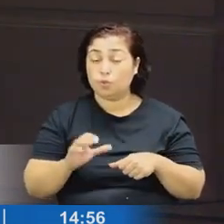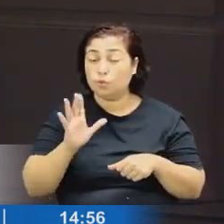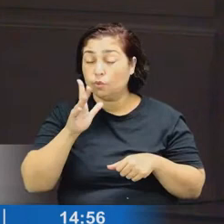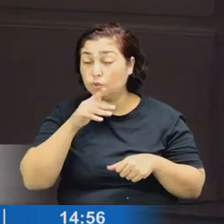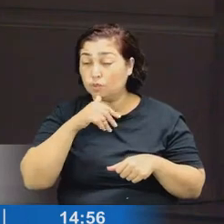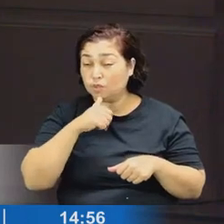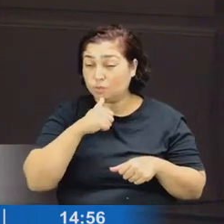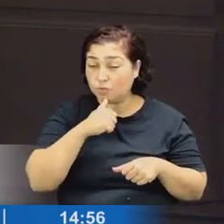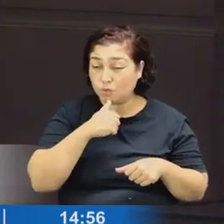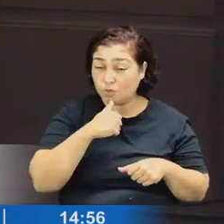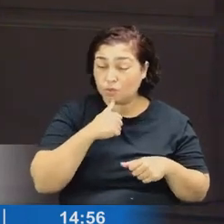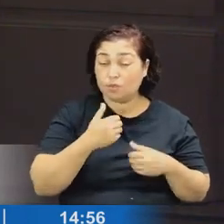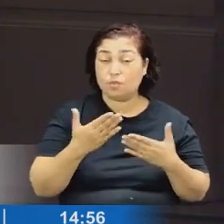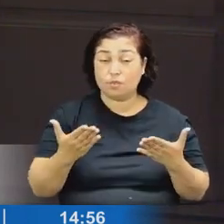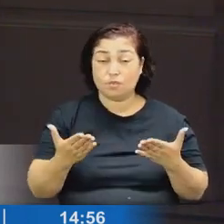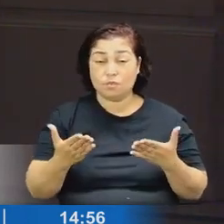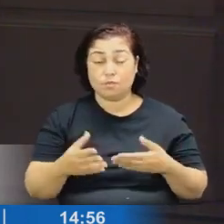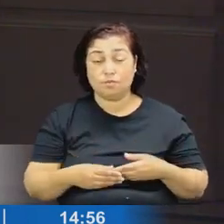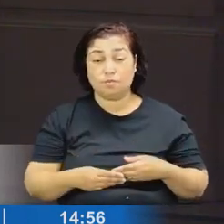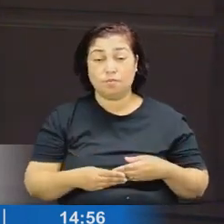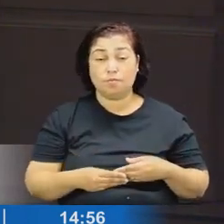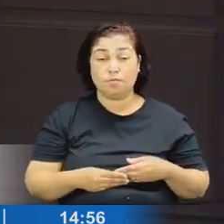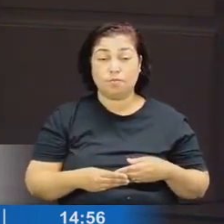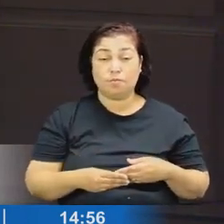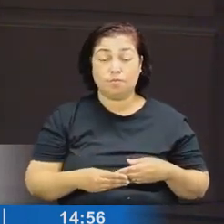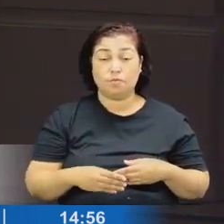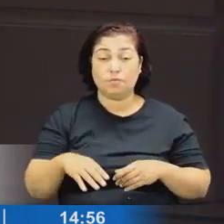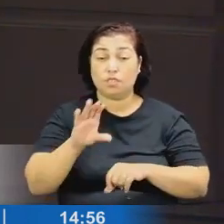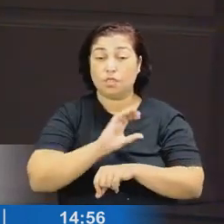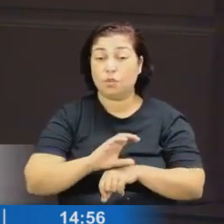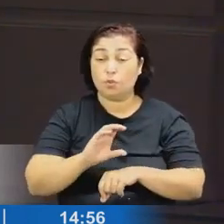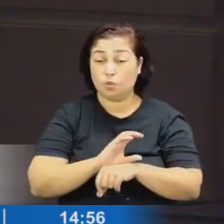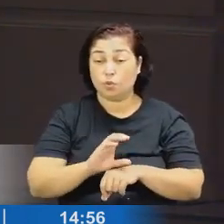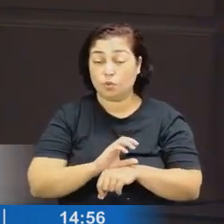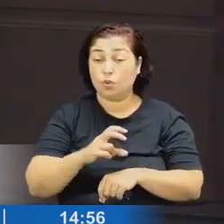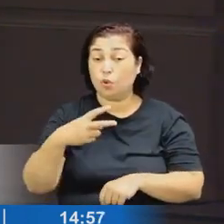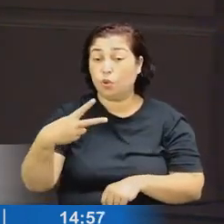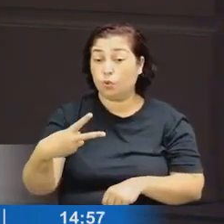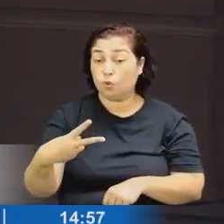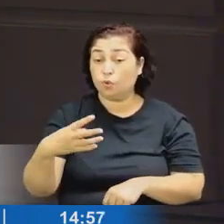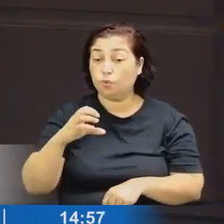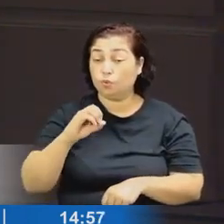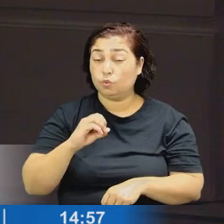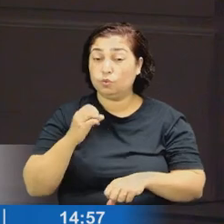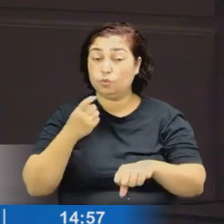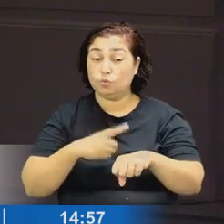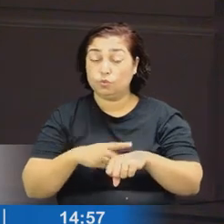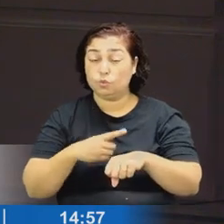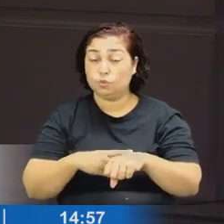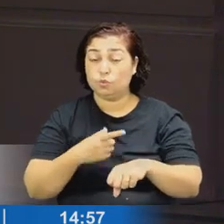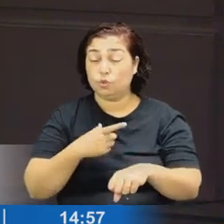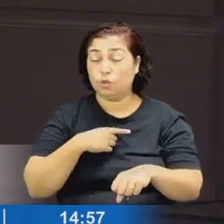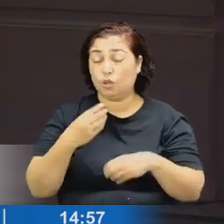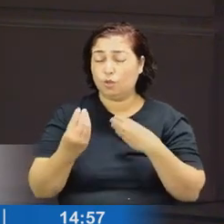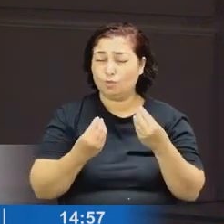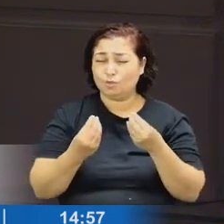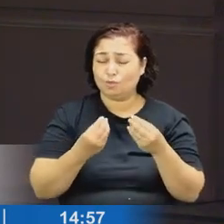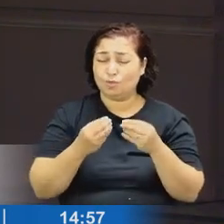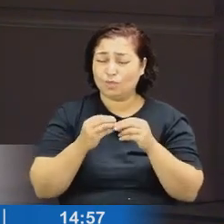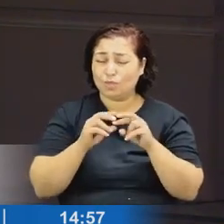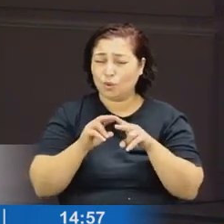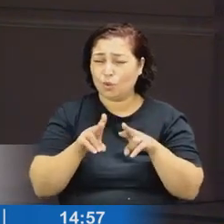tem que ter muita esse aqui é um ele inteiro é um curso de 20 horas Quase porque tem muita coisa porque aí